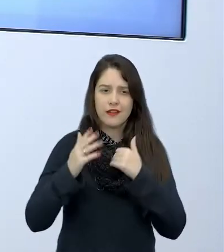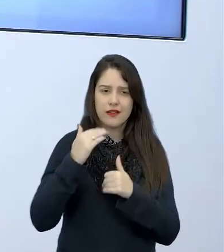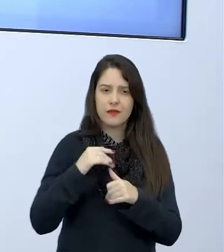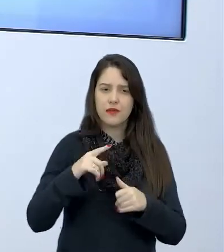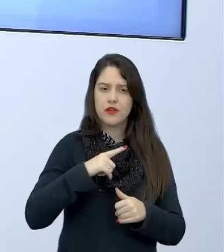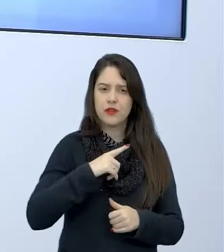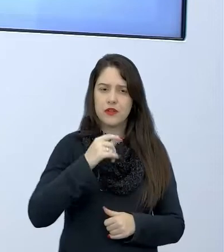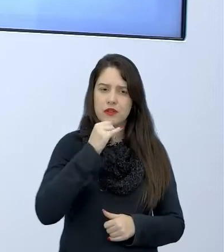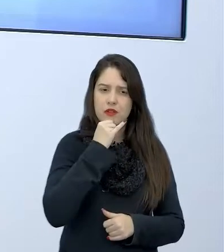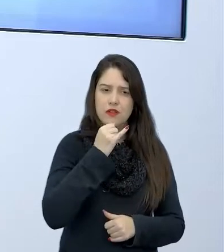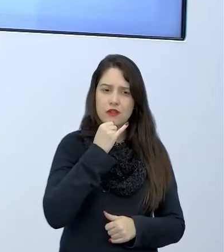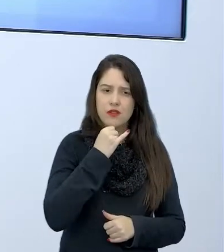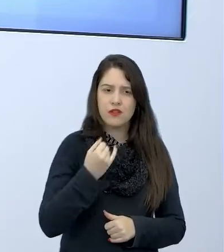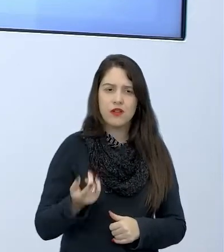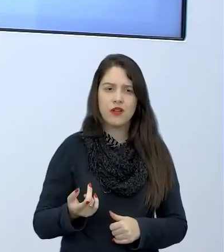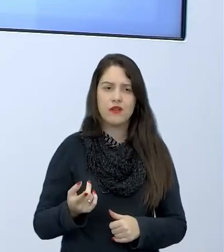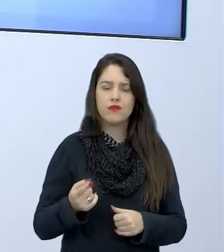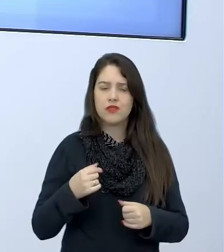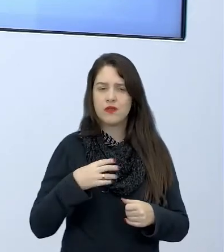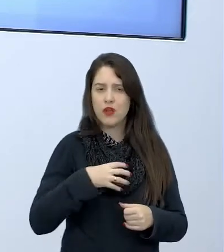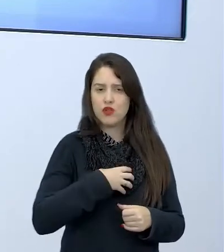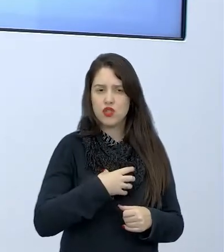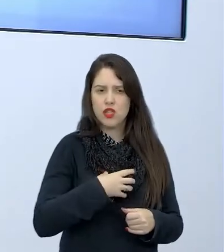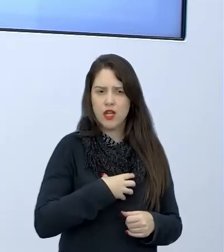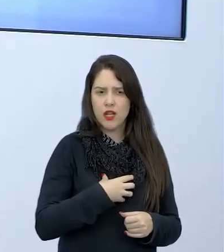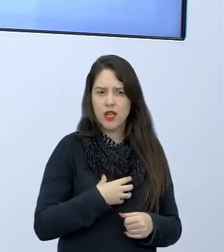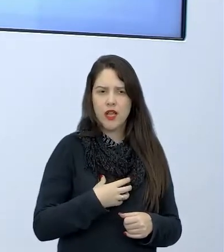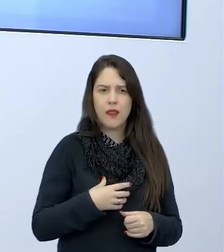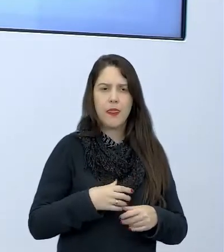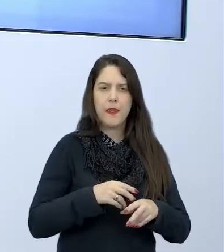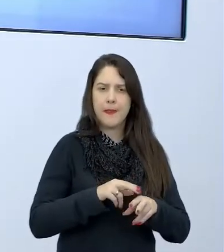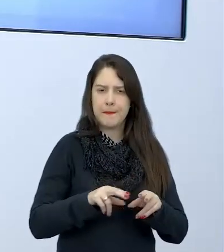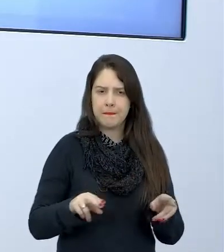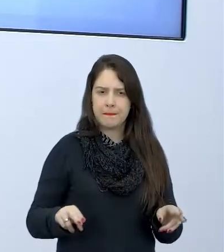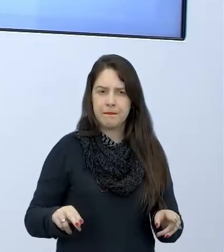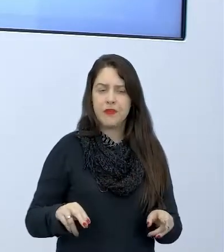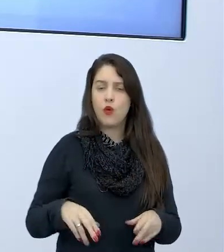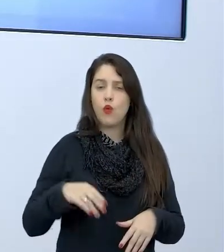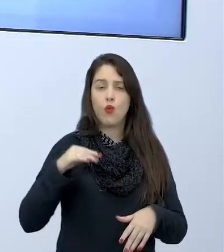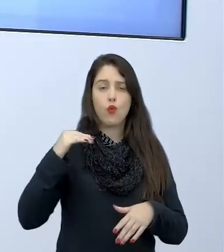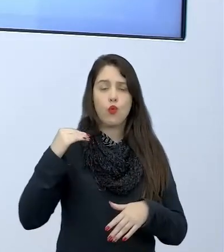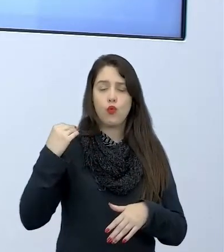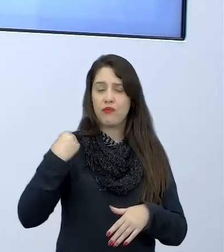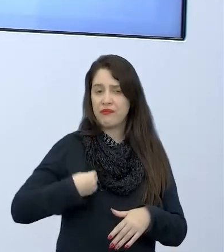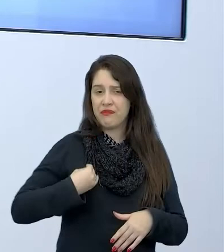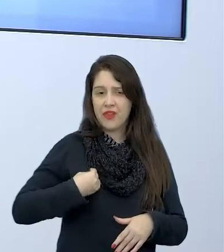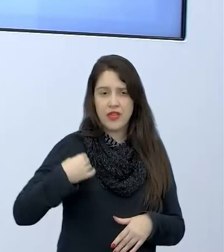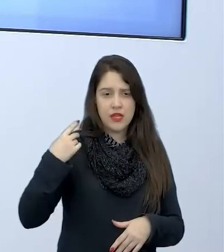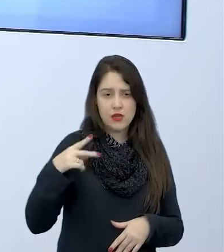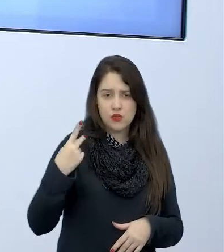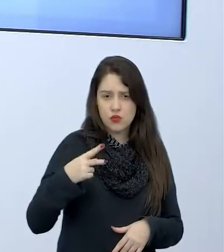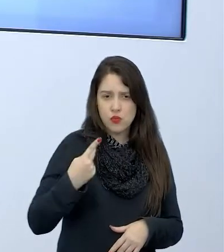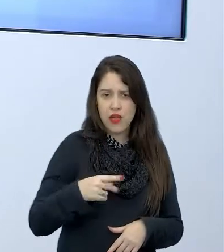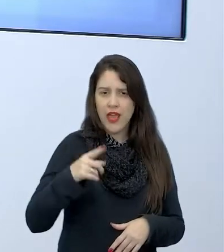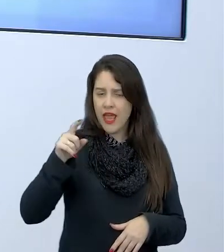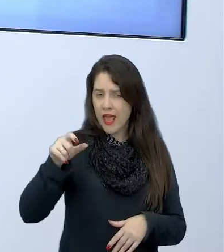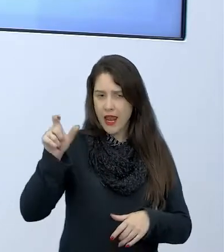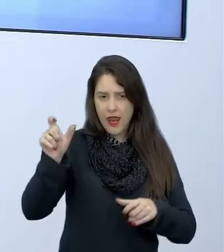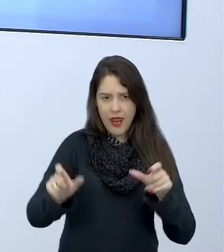por exemplo, você vai no Bexiga, você tem as cantinas italianas tradicionais, que tem ali a galera que